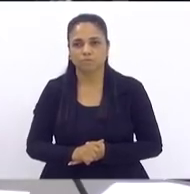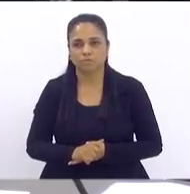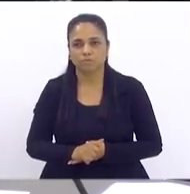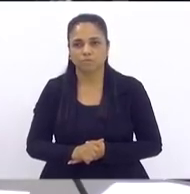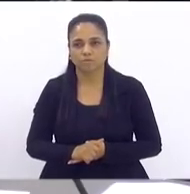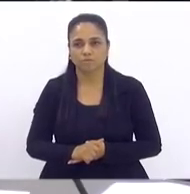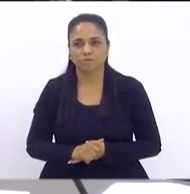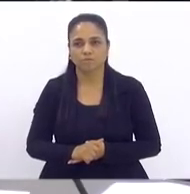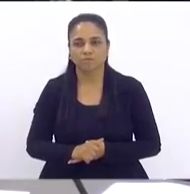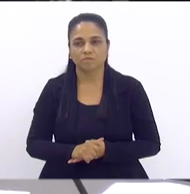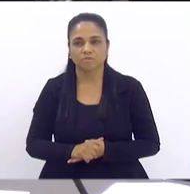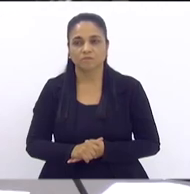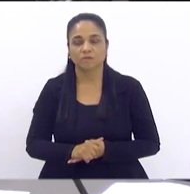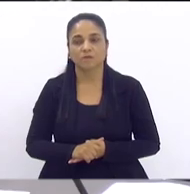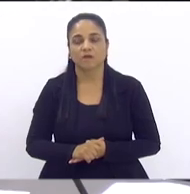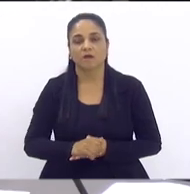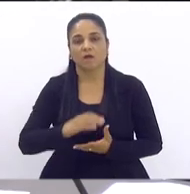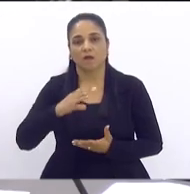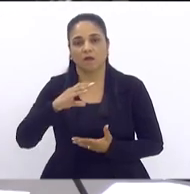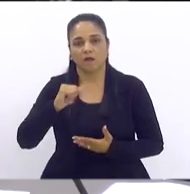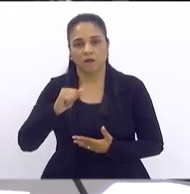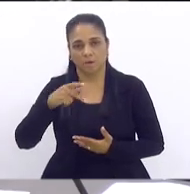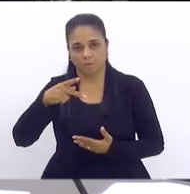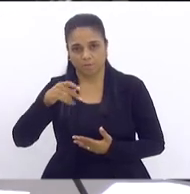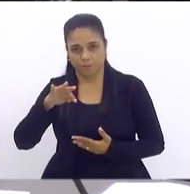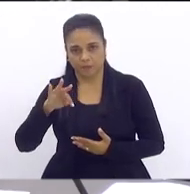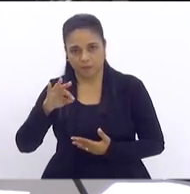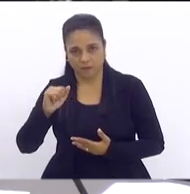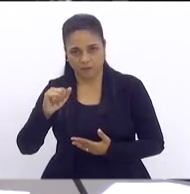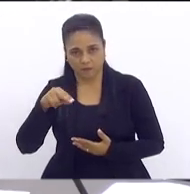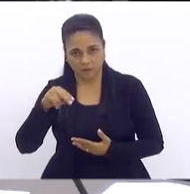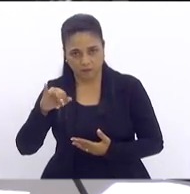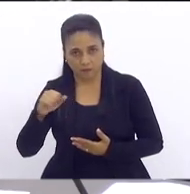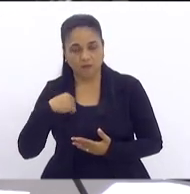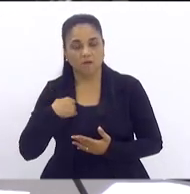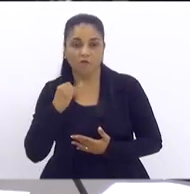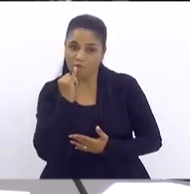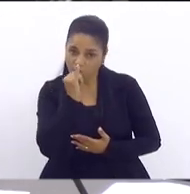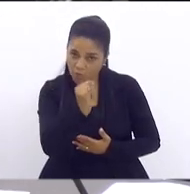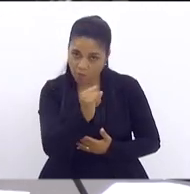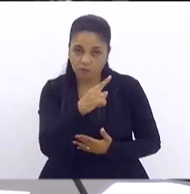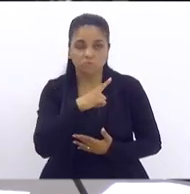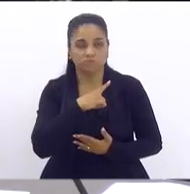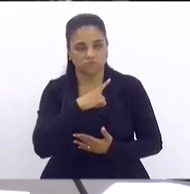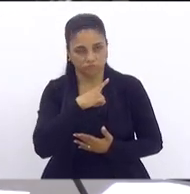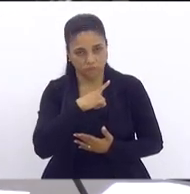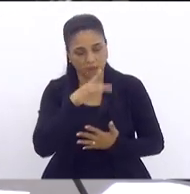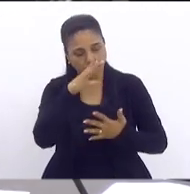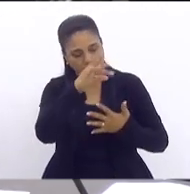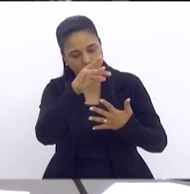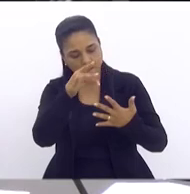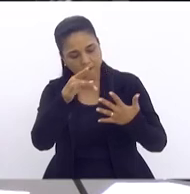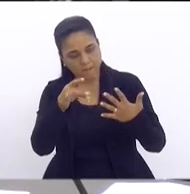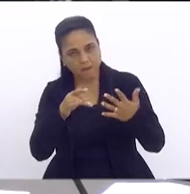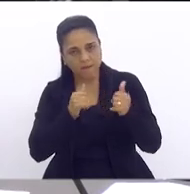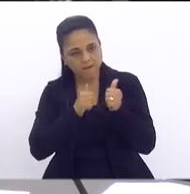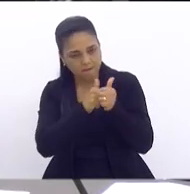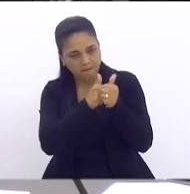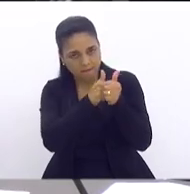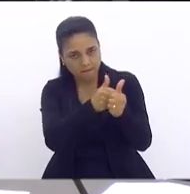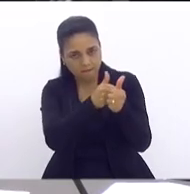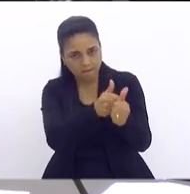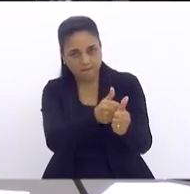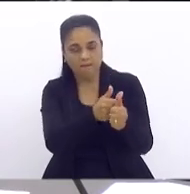eu ia falar, a capitania ela tem essas informações, né? Ela acompanha, e, por exemplo, no caso